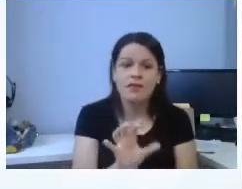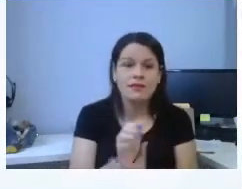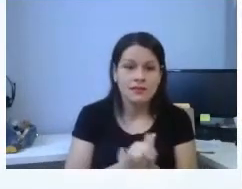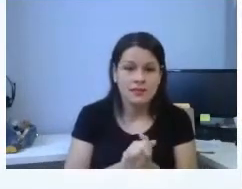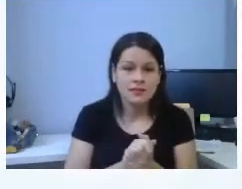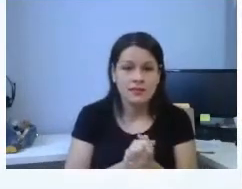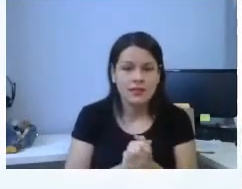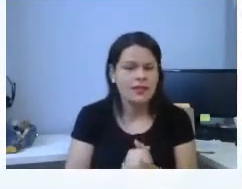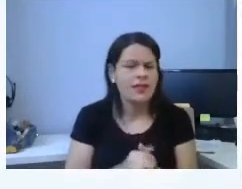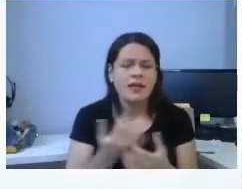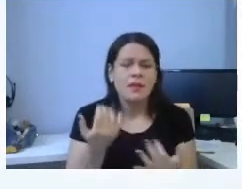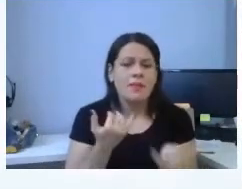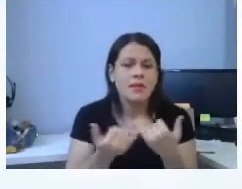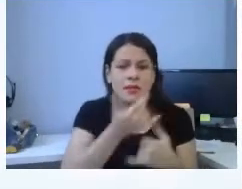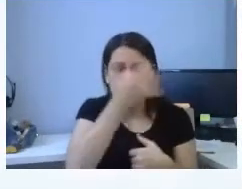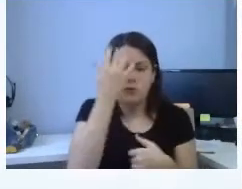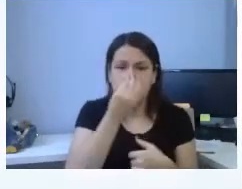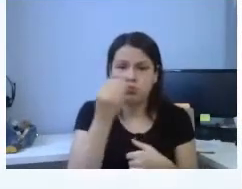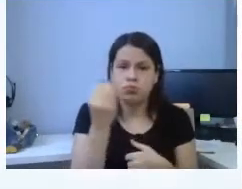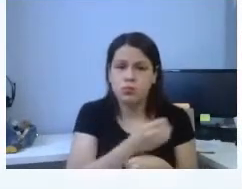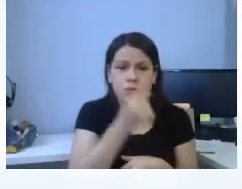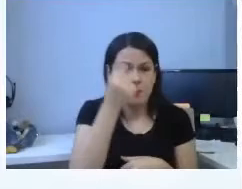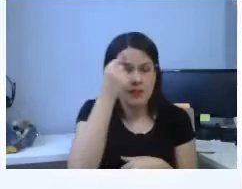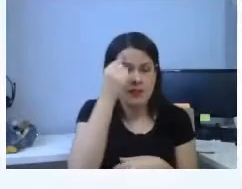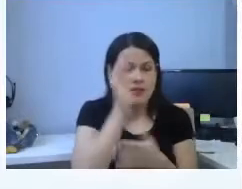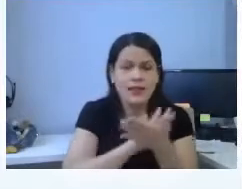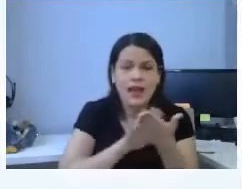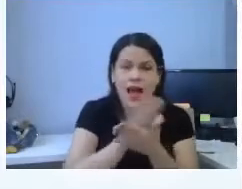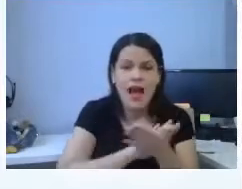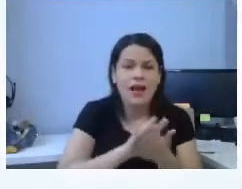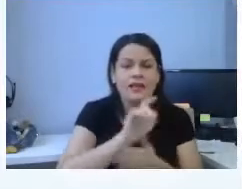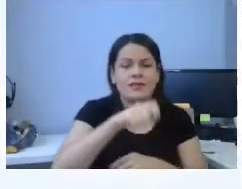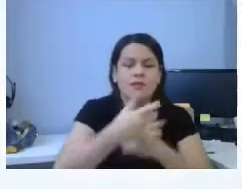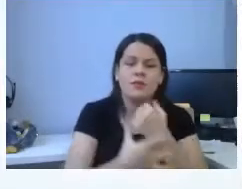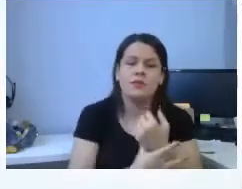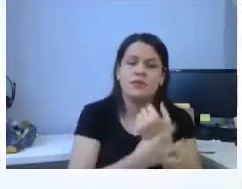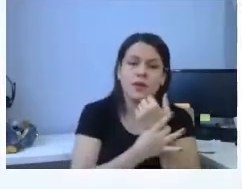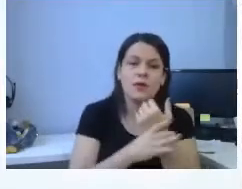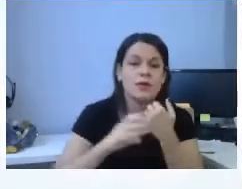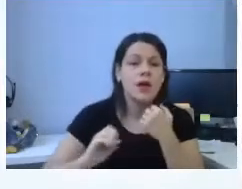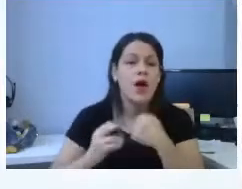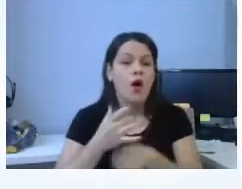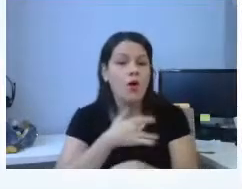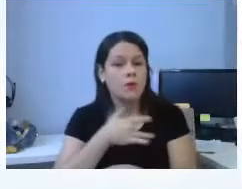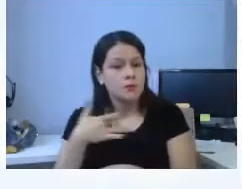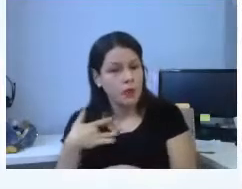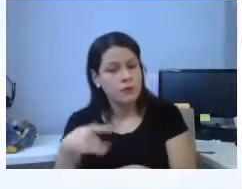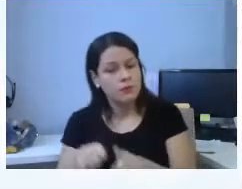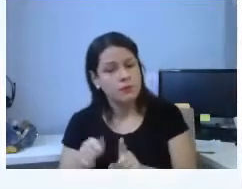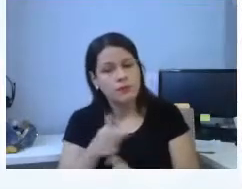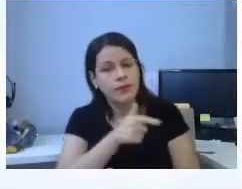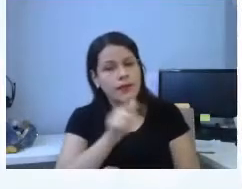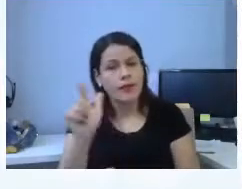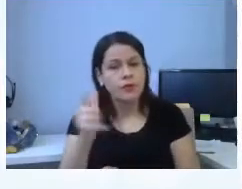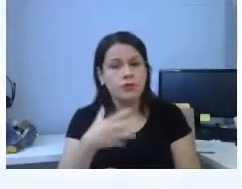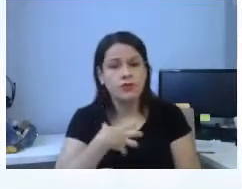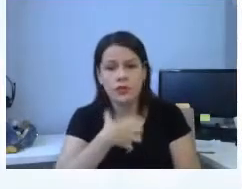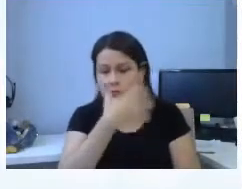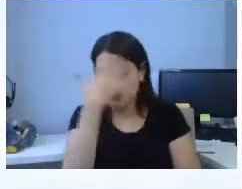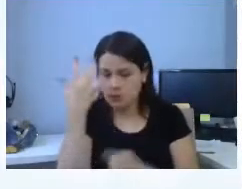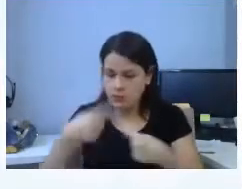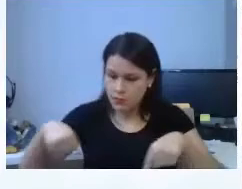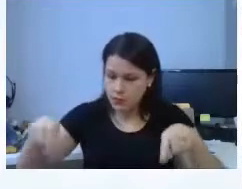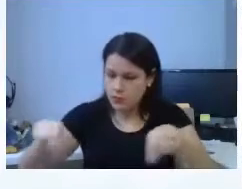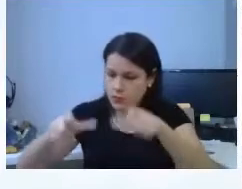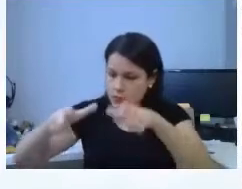consideração os requisitos de segurança e saúde, né? Por uma outra forma de instalações, porque o trabalhador